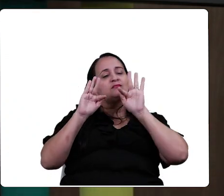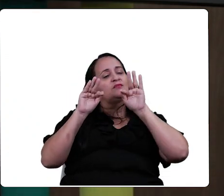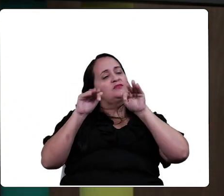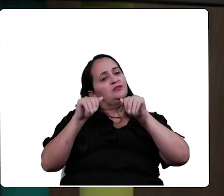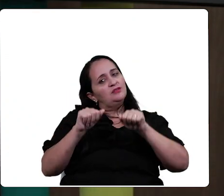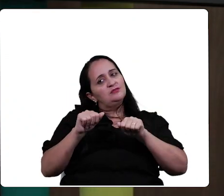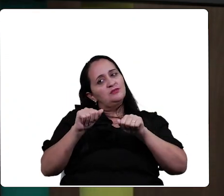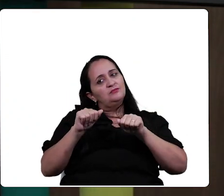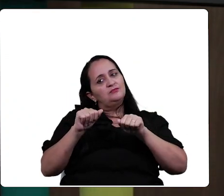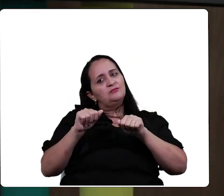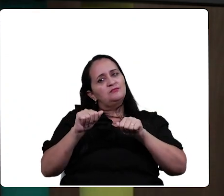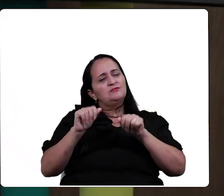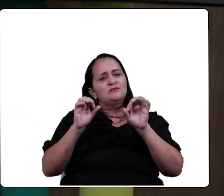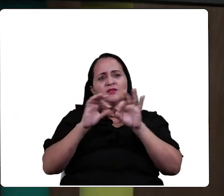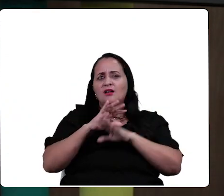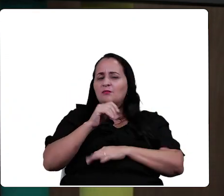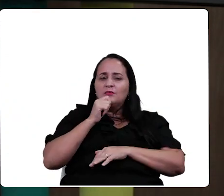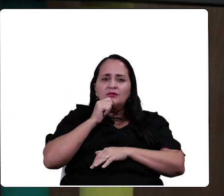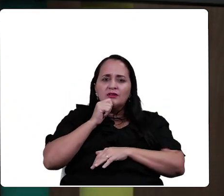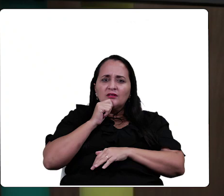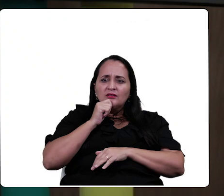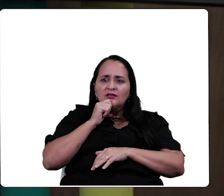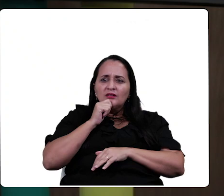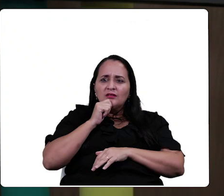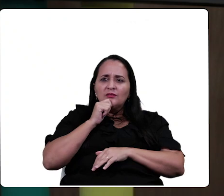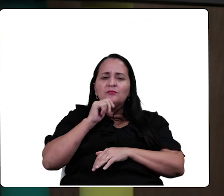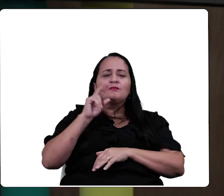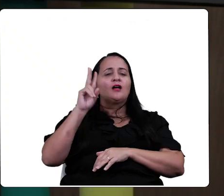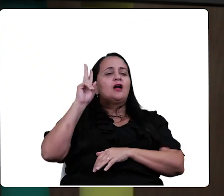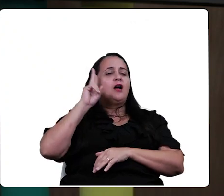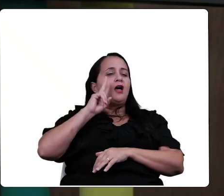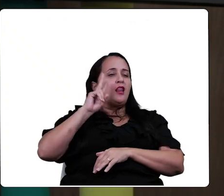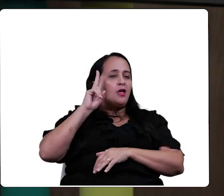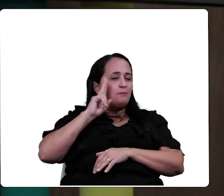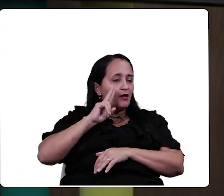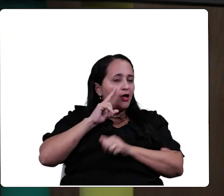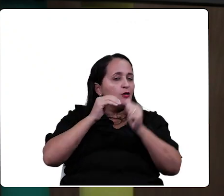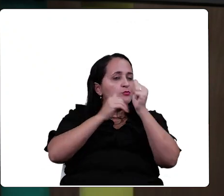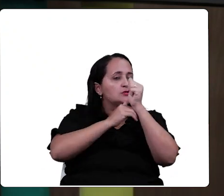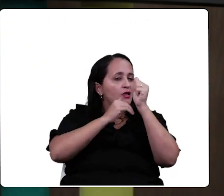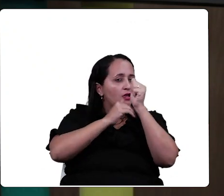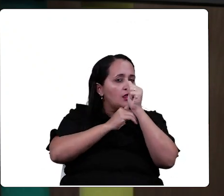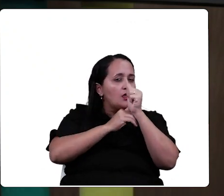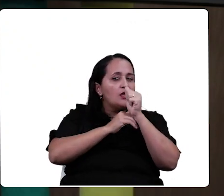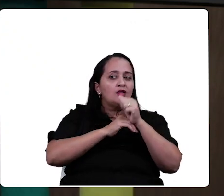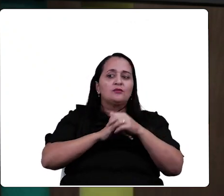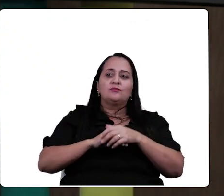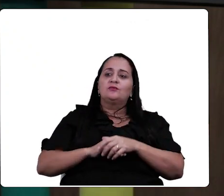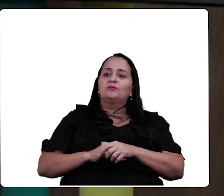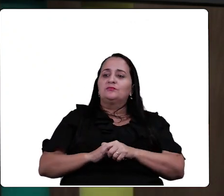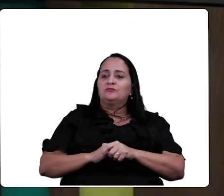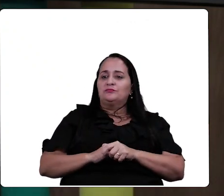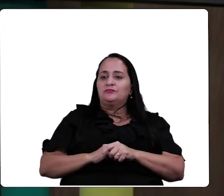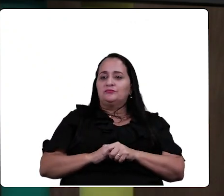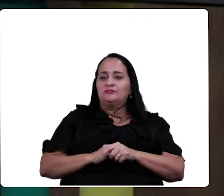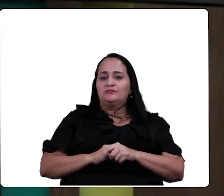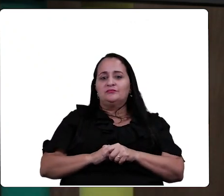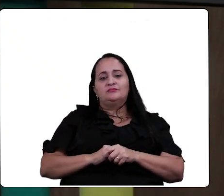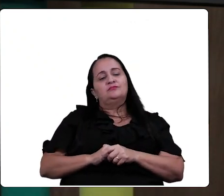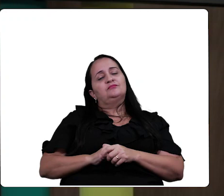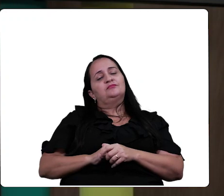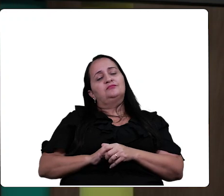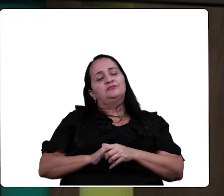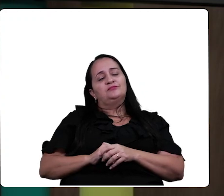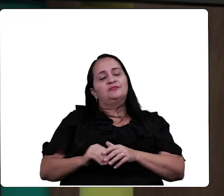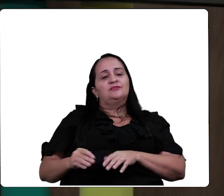aula? Não acabou ainda não? Lembraram do enigma, não é? Mais um texto para